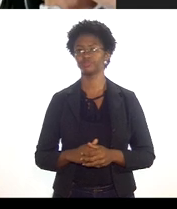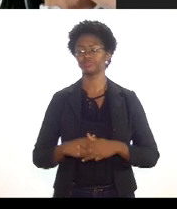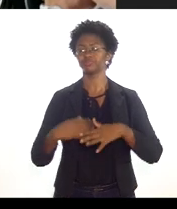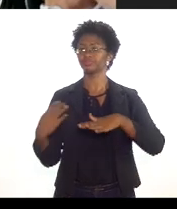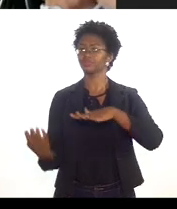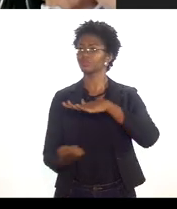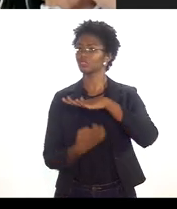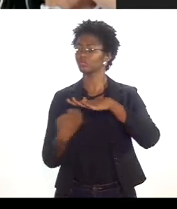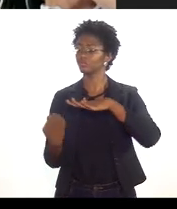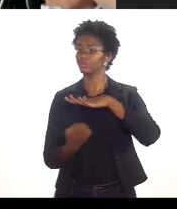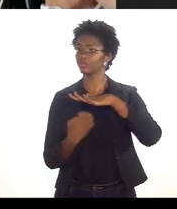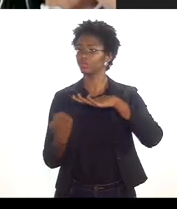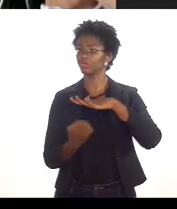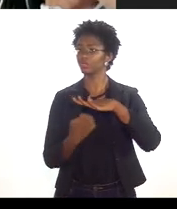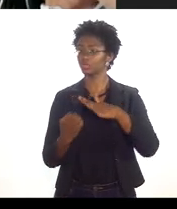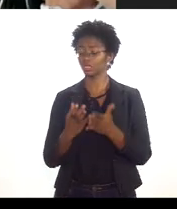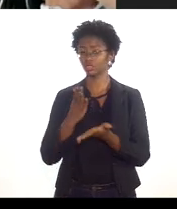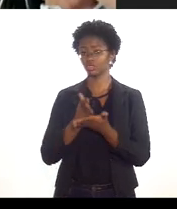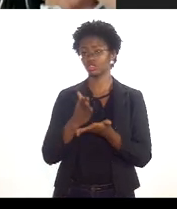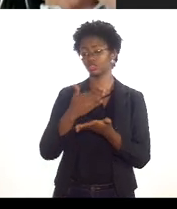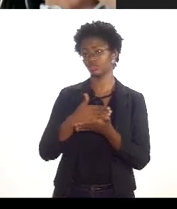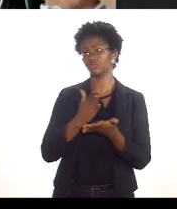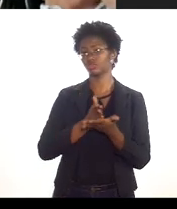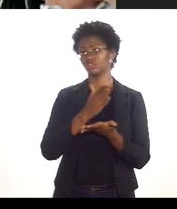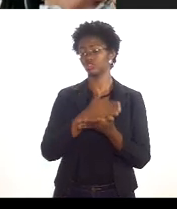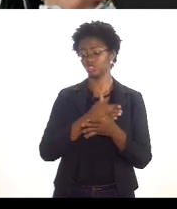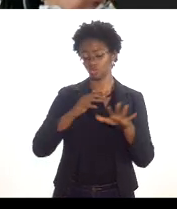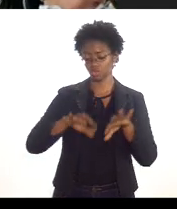concessionário quis dividir o campo de Tupi